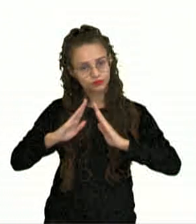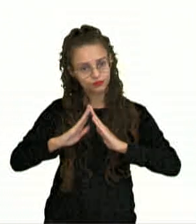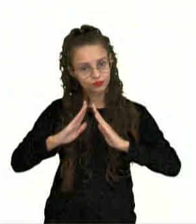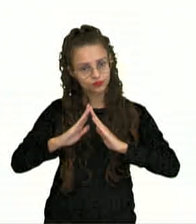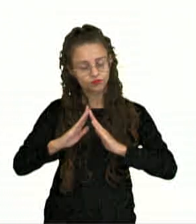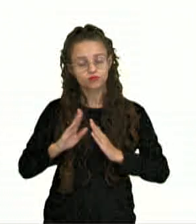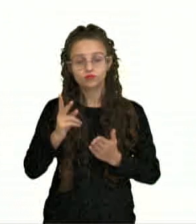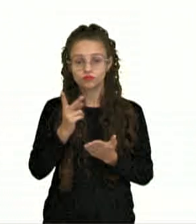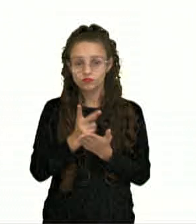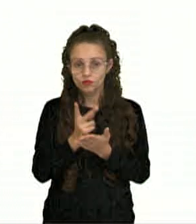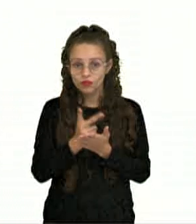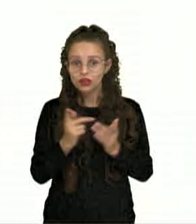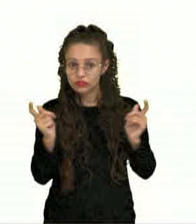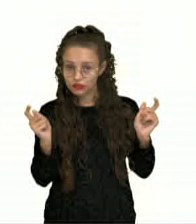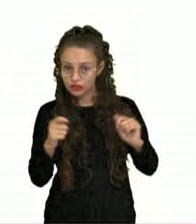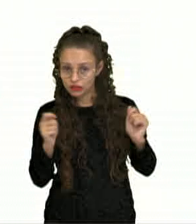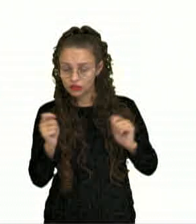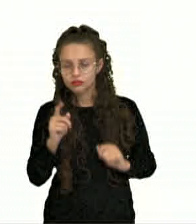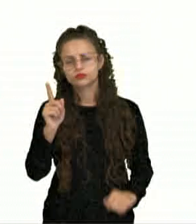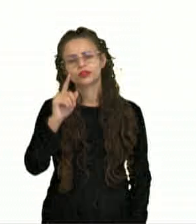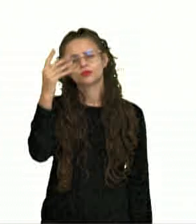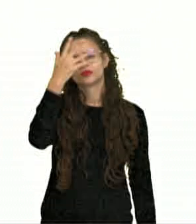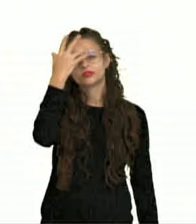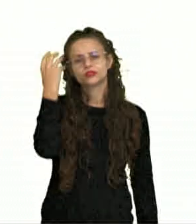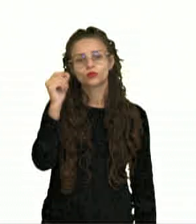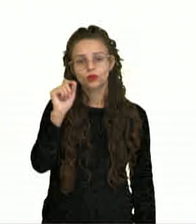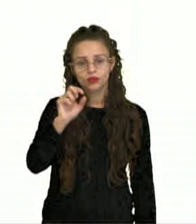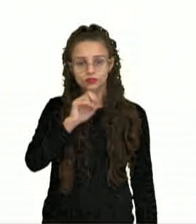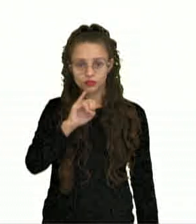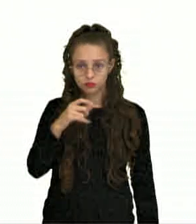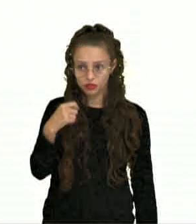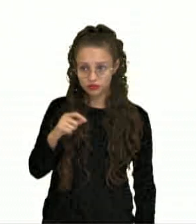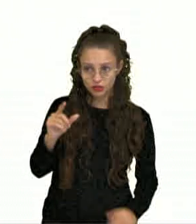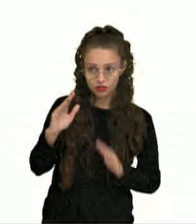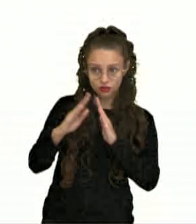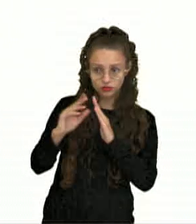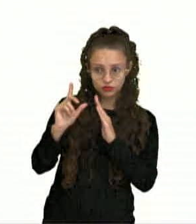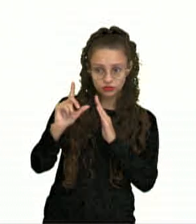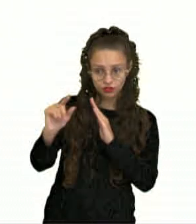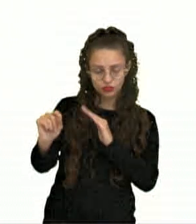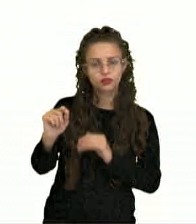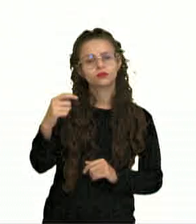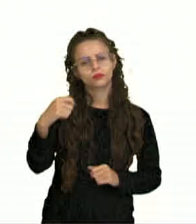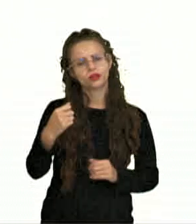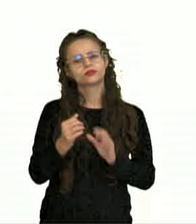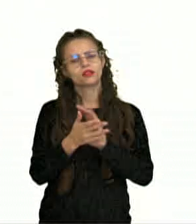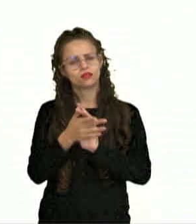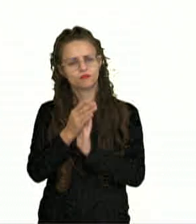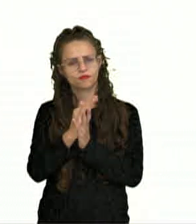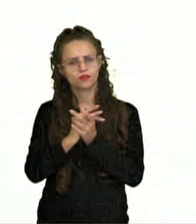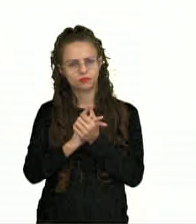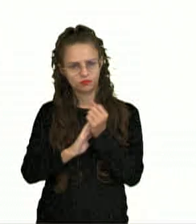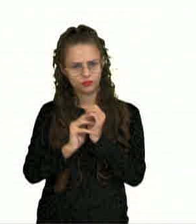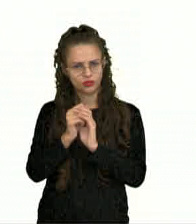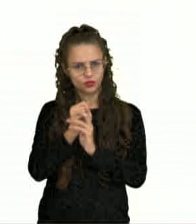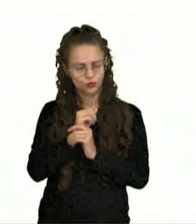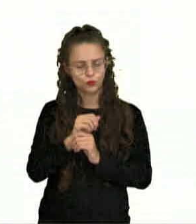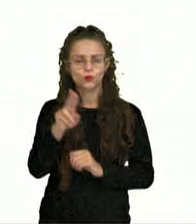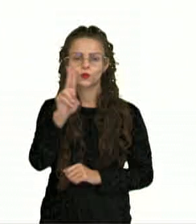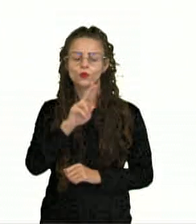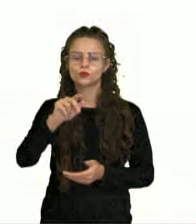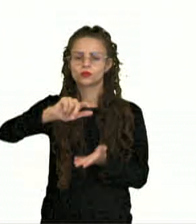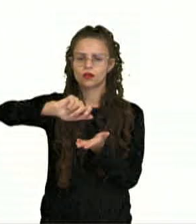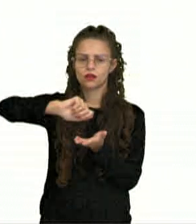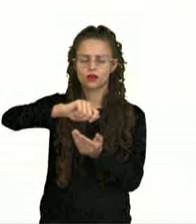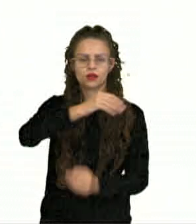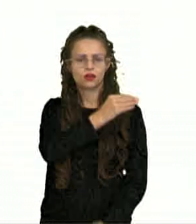e sempre que possível, e não se esqueça de que, se precisar sair, é necessário que você lave as mãos. Use álcool em